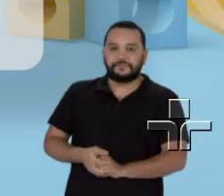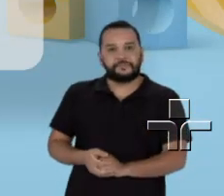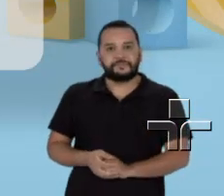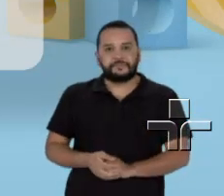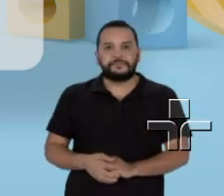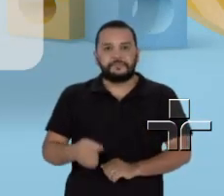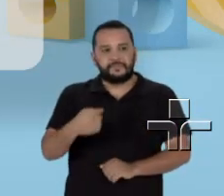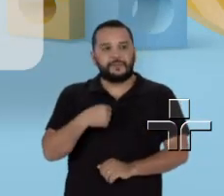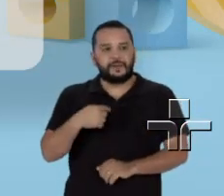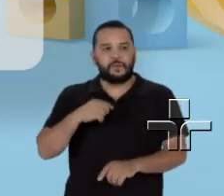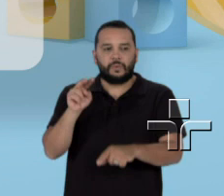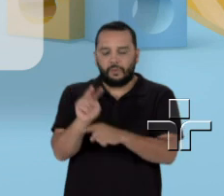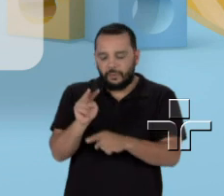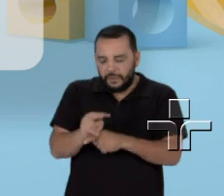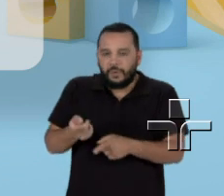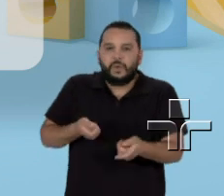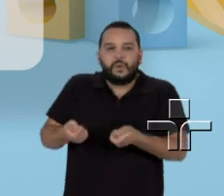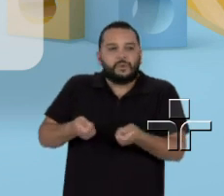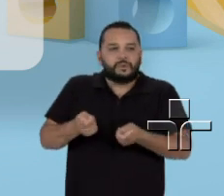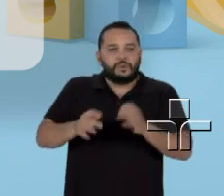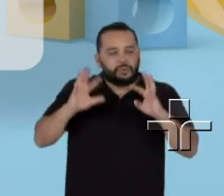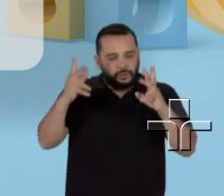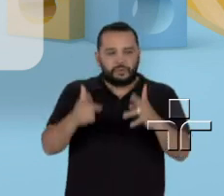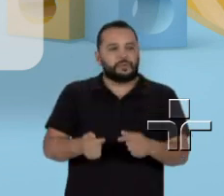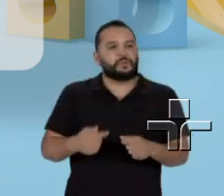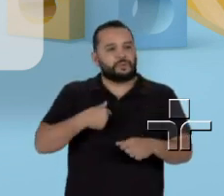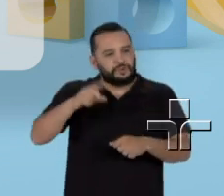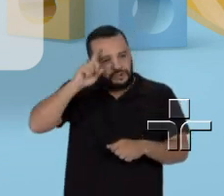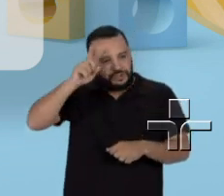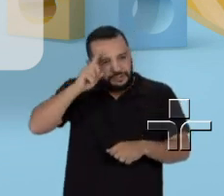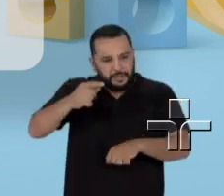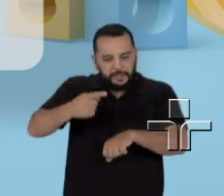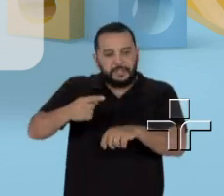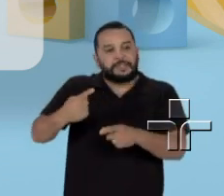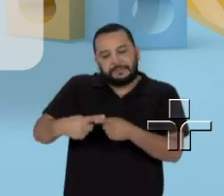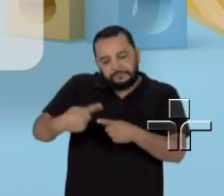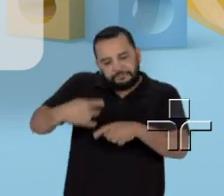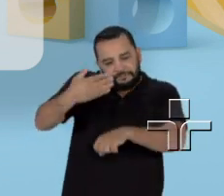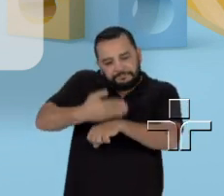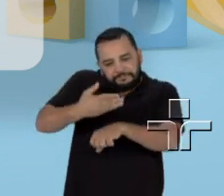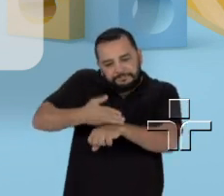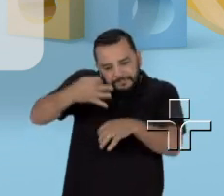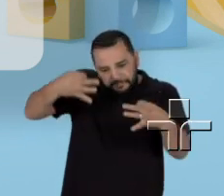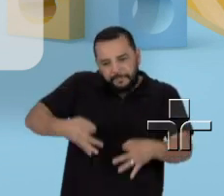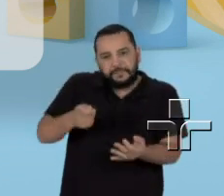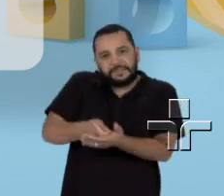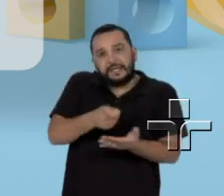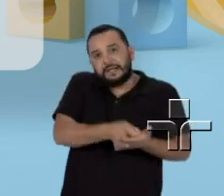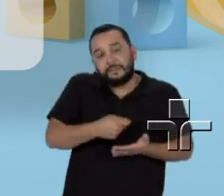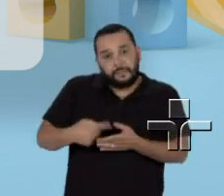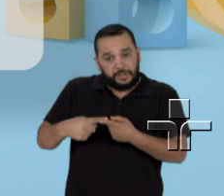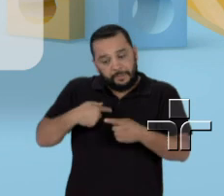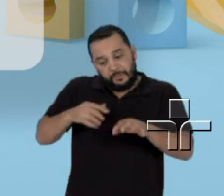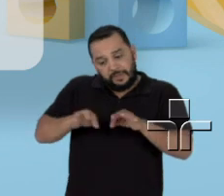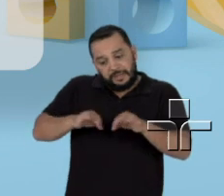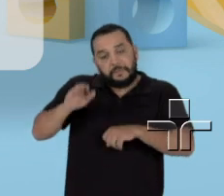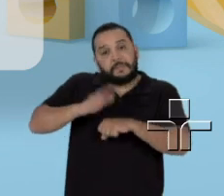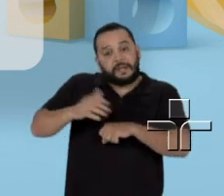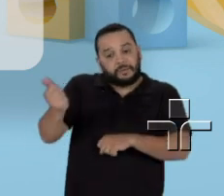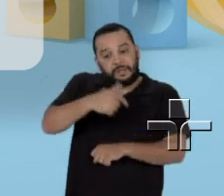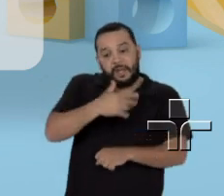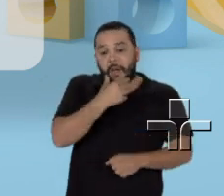cuido para ter o controle que está tudo em dia porque sou mais organizada que meu marido mas não é algo que me agrada